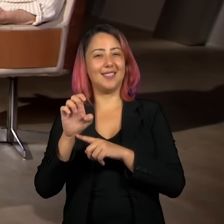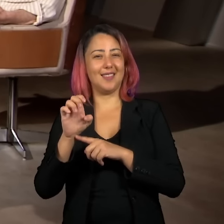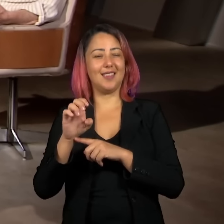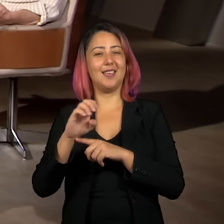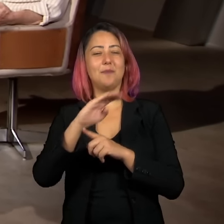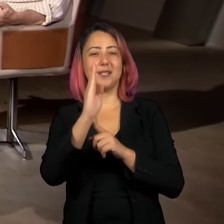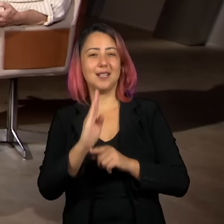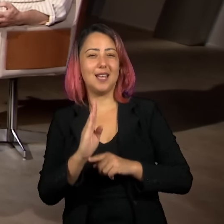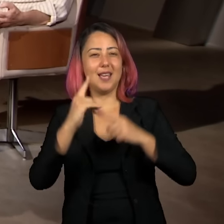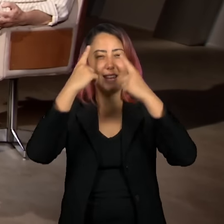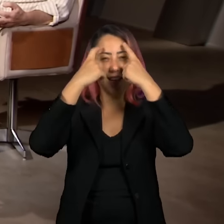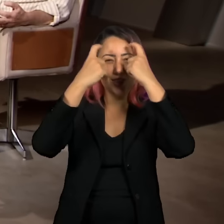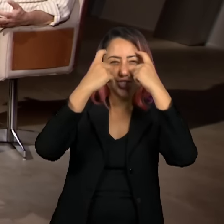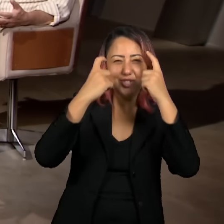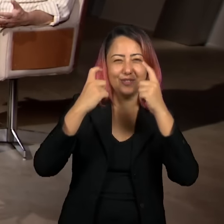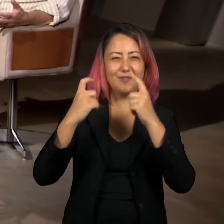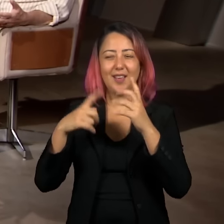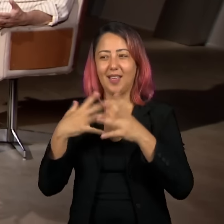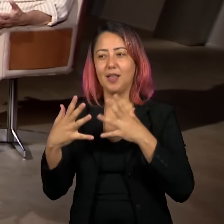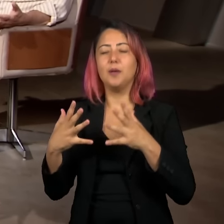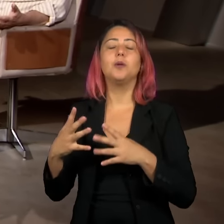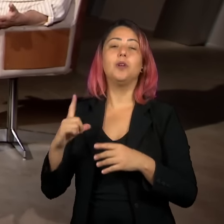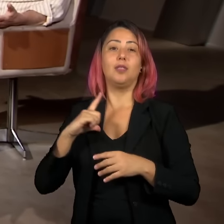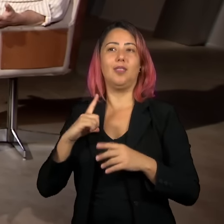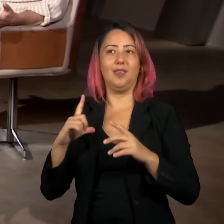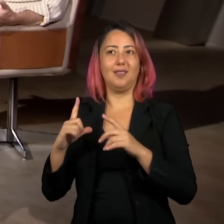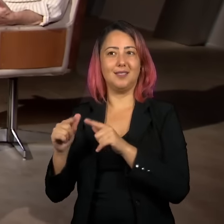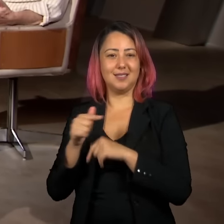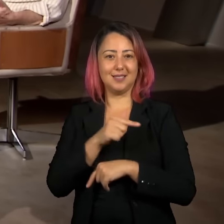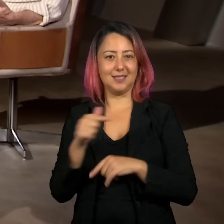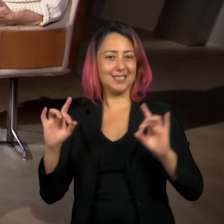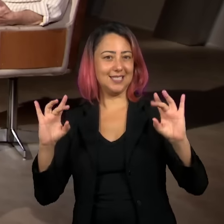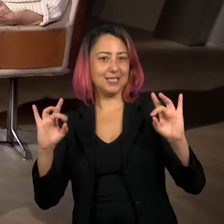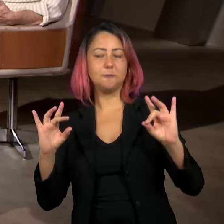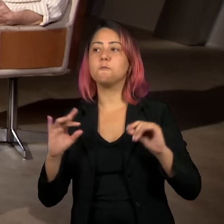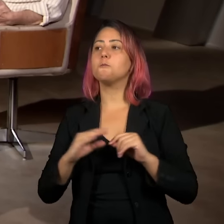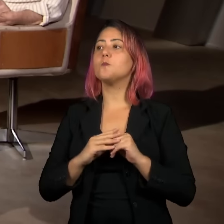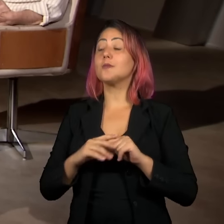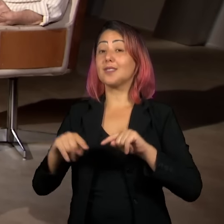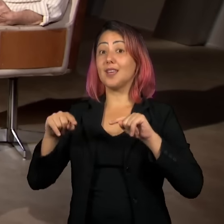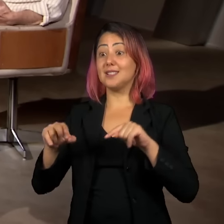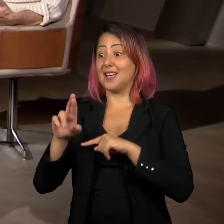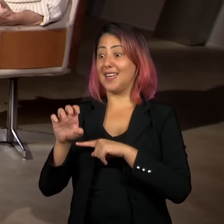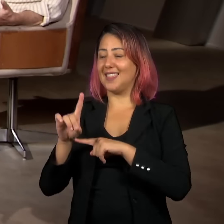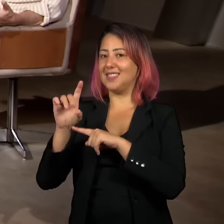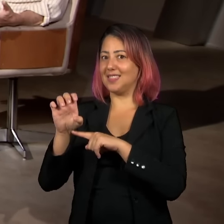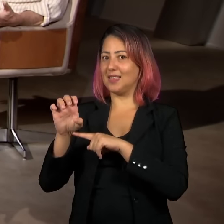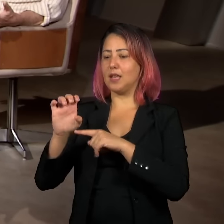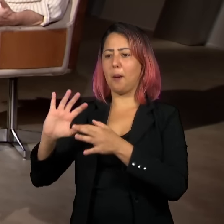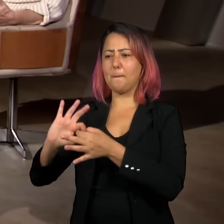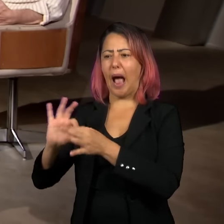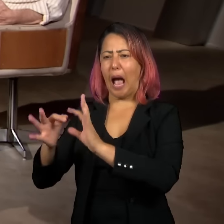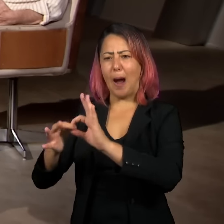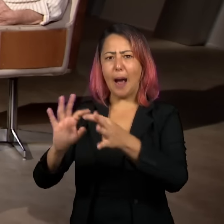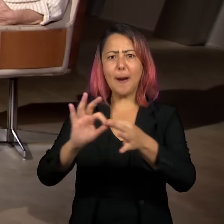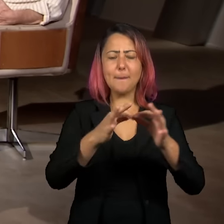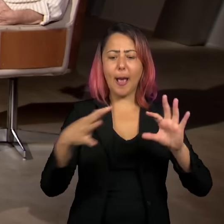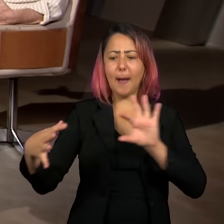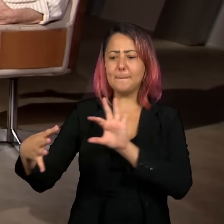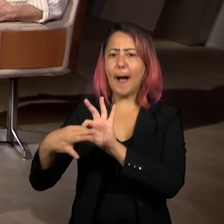criativa aprendizagem criativa é uma rede imensa de voluntários